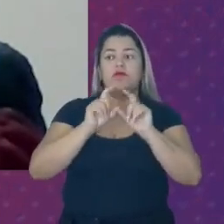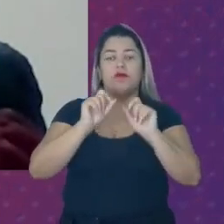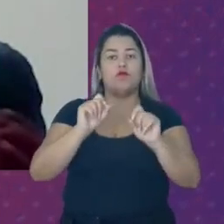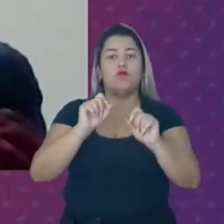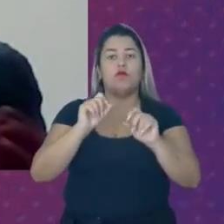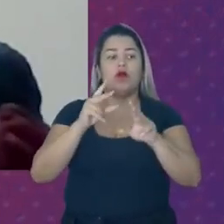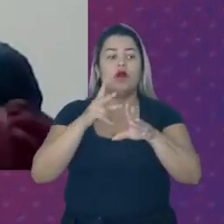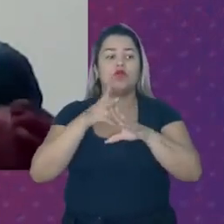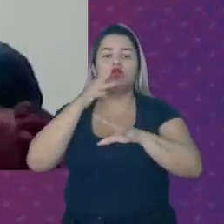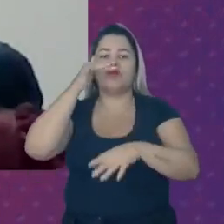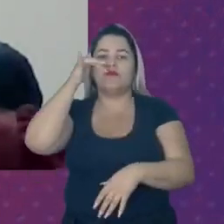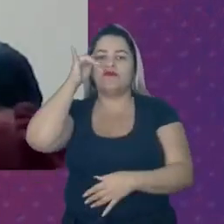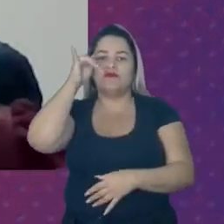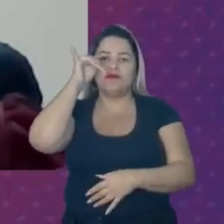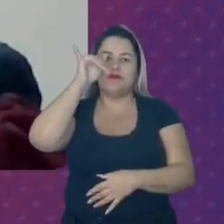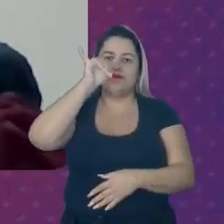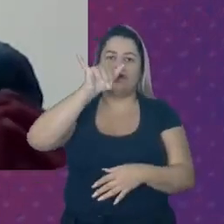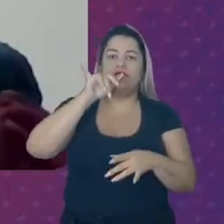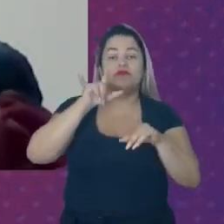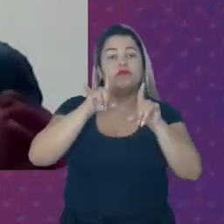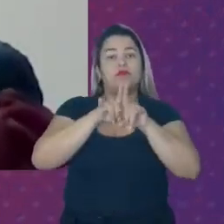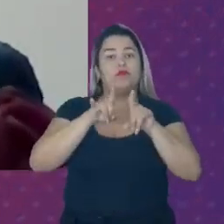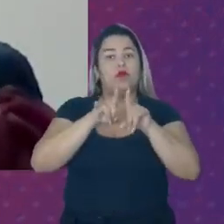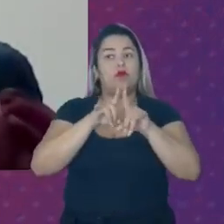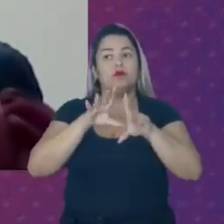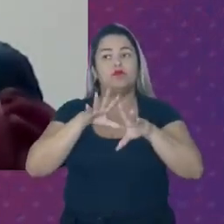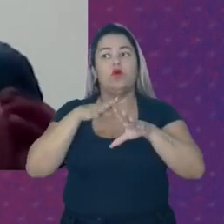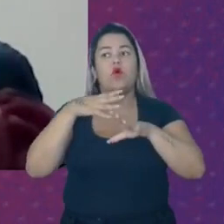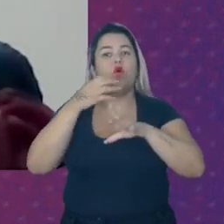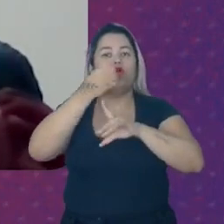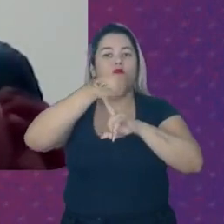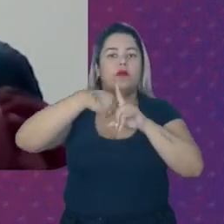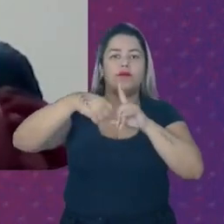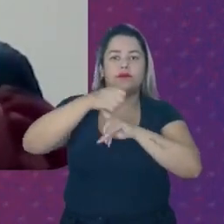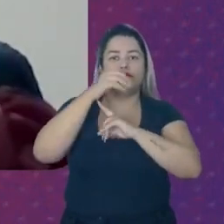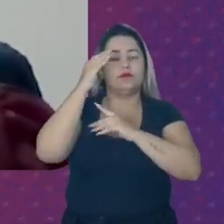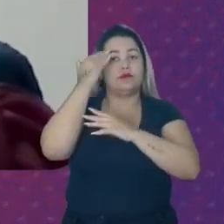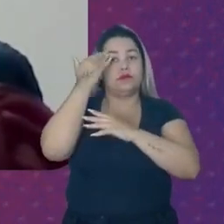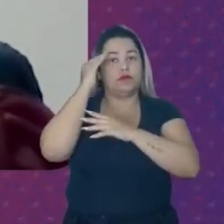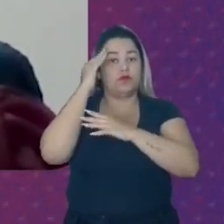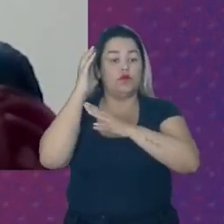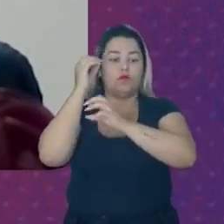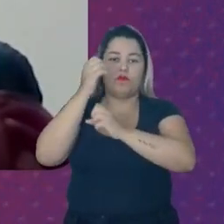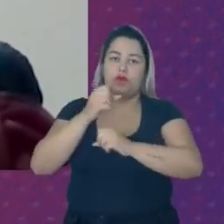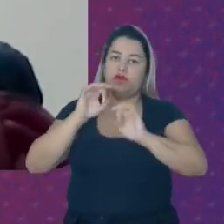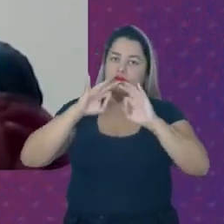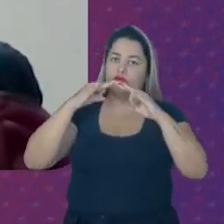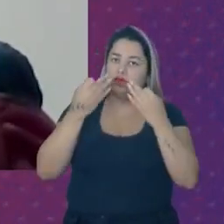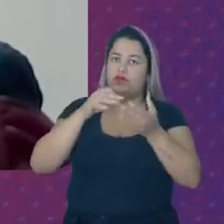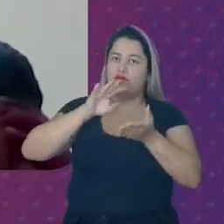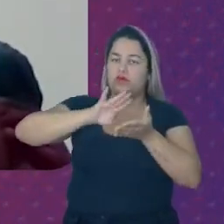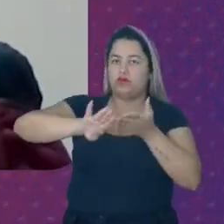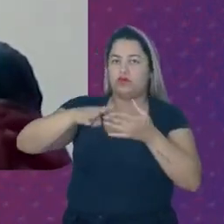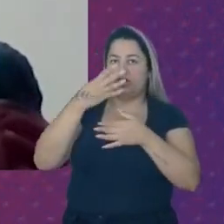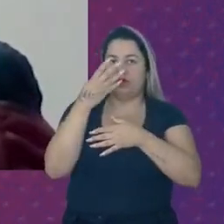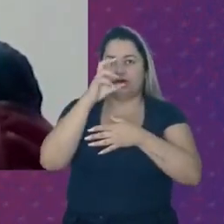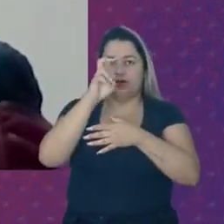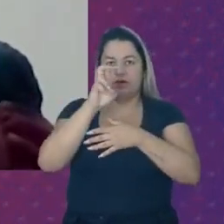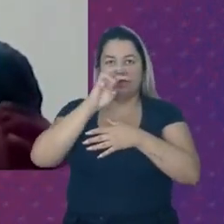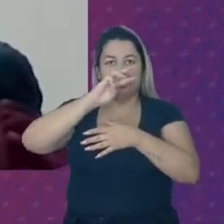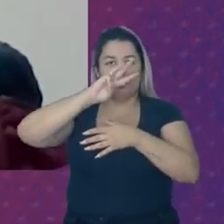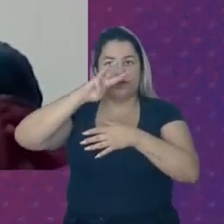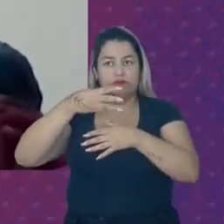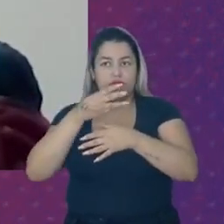forma de evitar uma convulsão social, entendendo que o Bolsa Família ele tirou 45 milhões de brasileiros